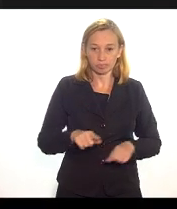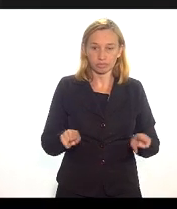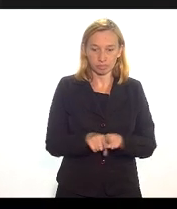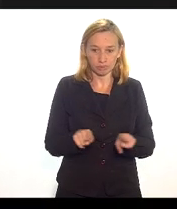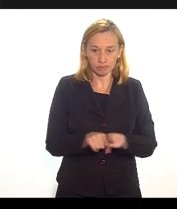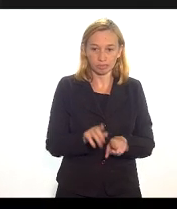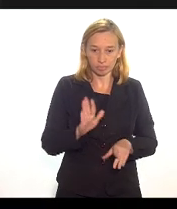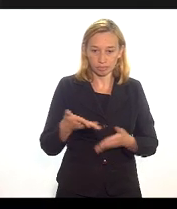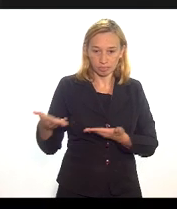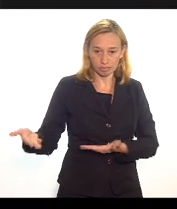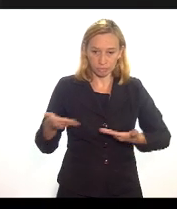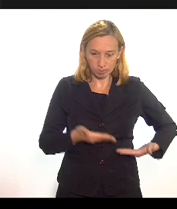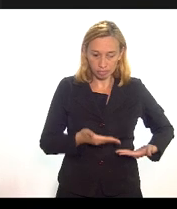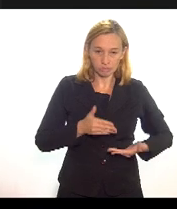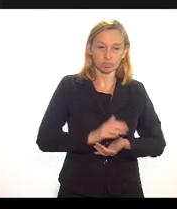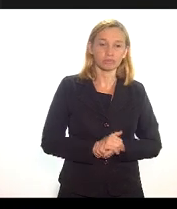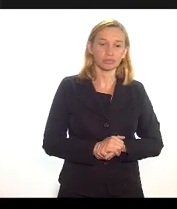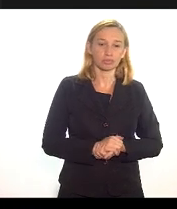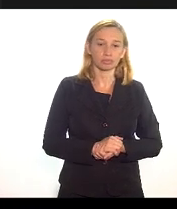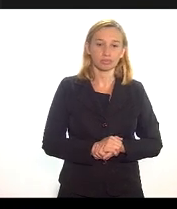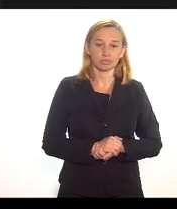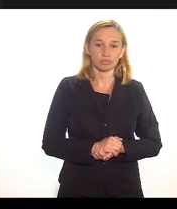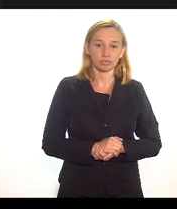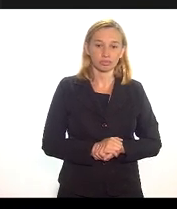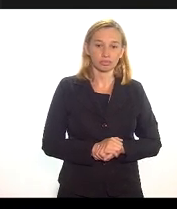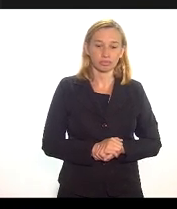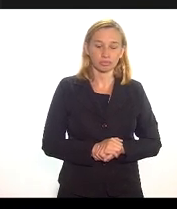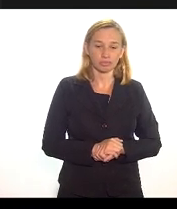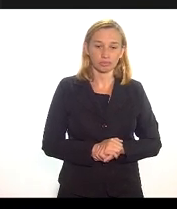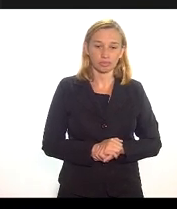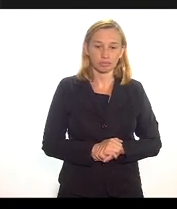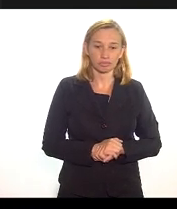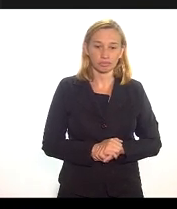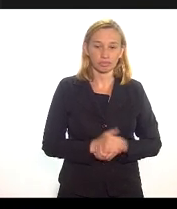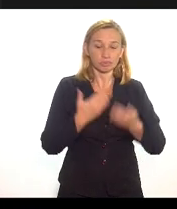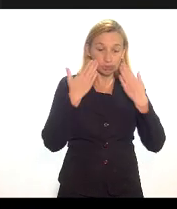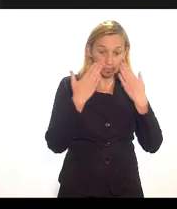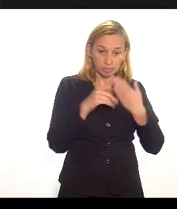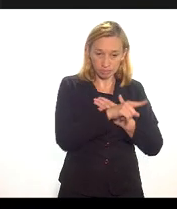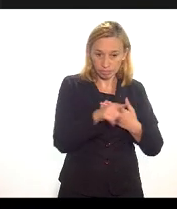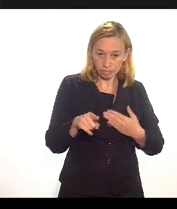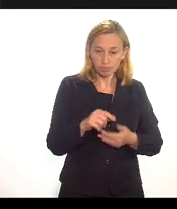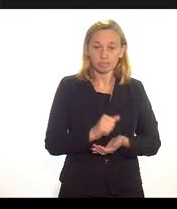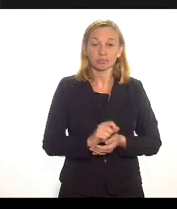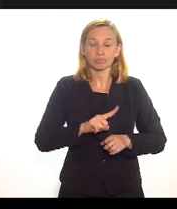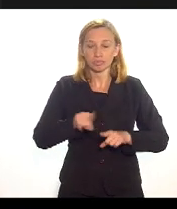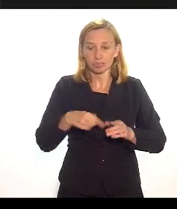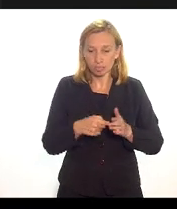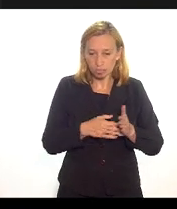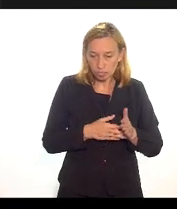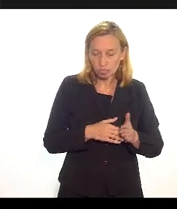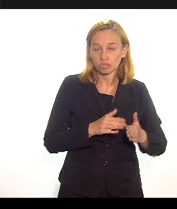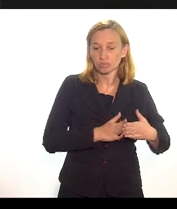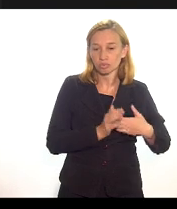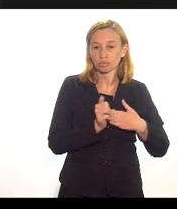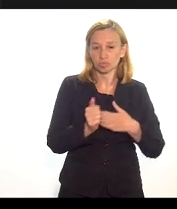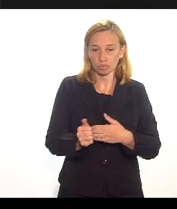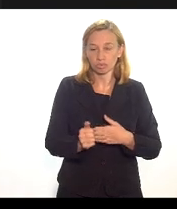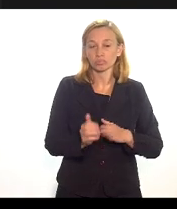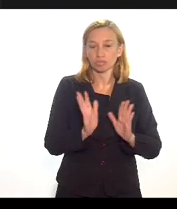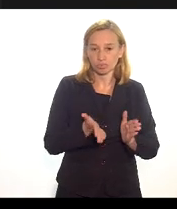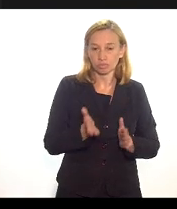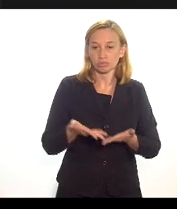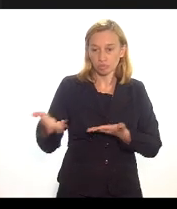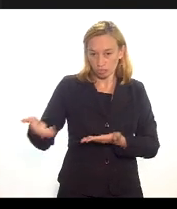estão convidados. A gente só destaca aqueles que vão fazer a apresentação, mas todos que acompanham já estão